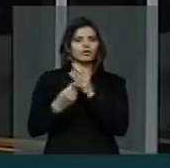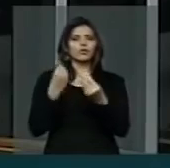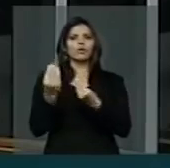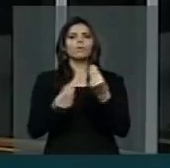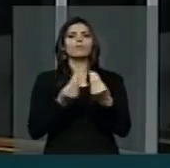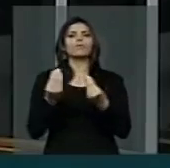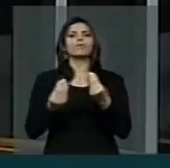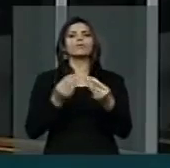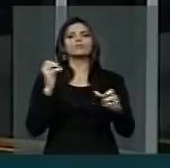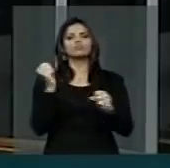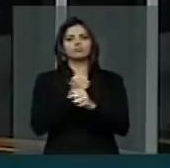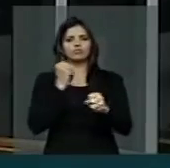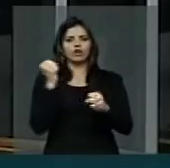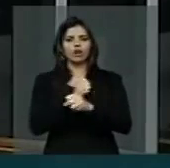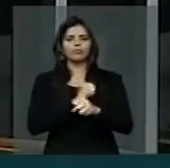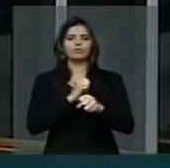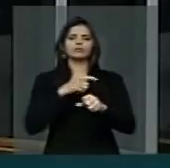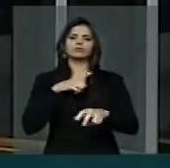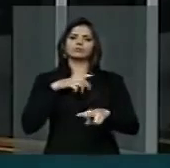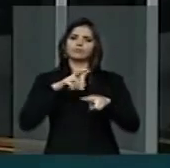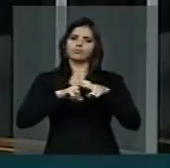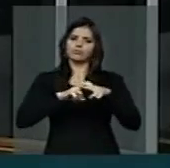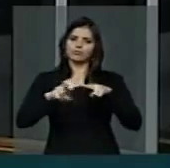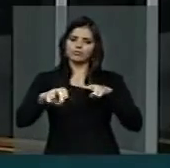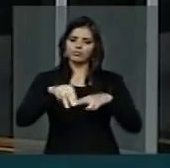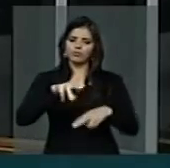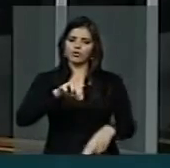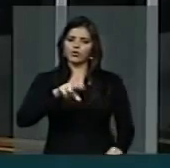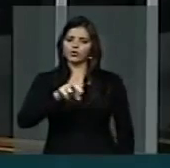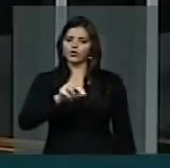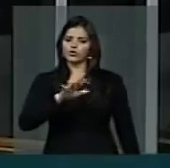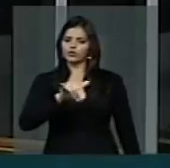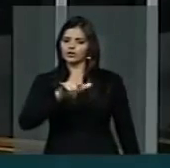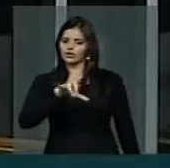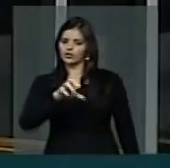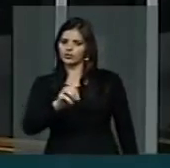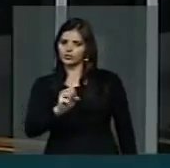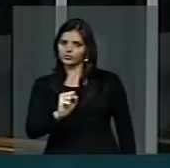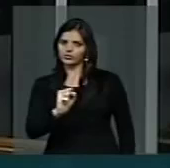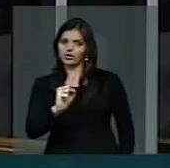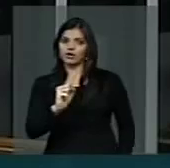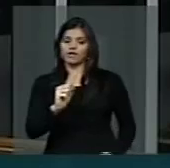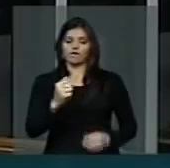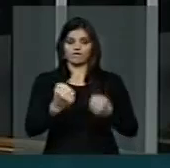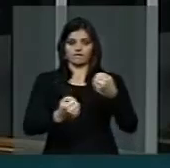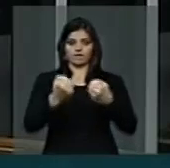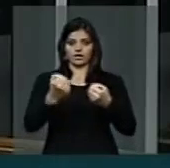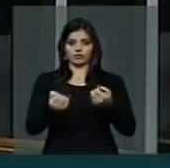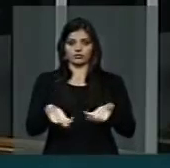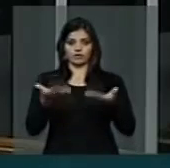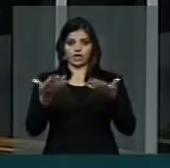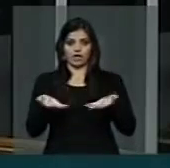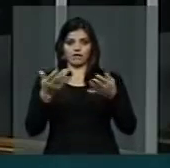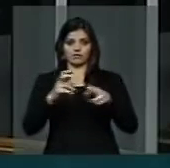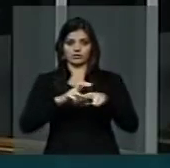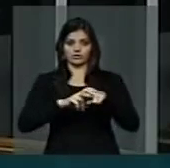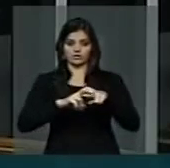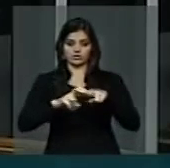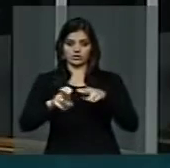obras que envolvem metrôs, monotrilhos, veículos leves, sobretrilhos e trem